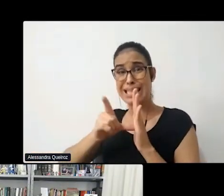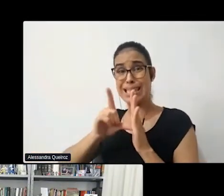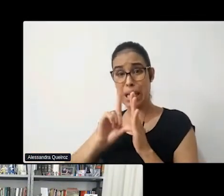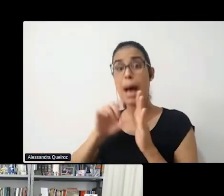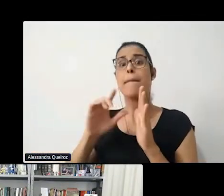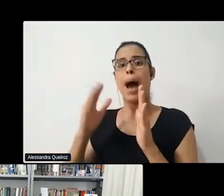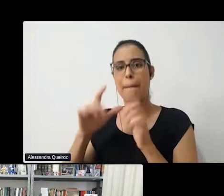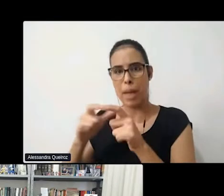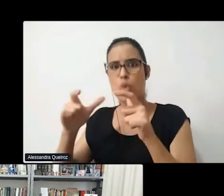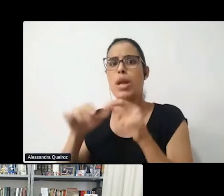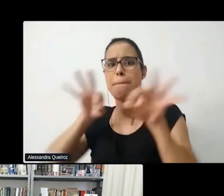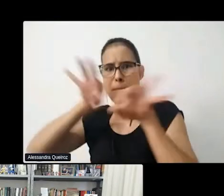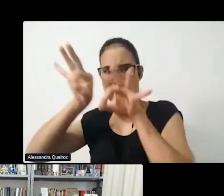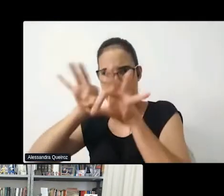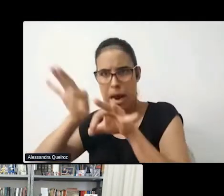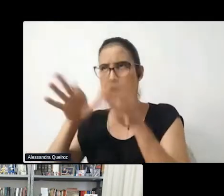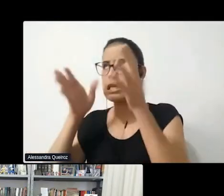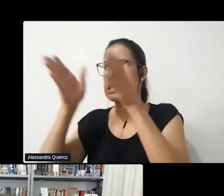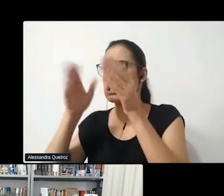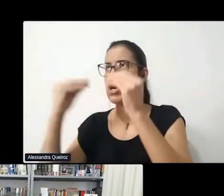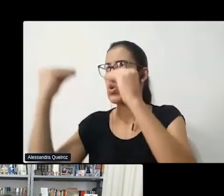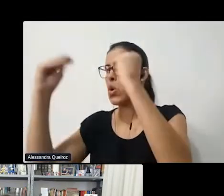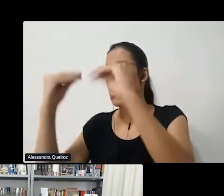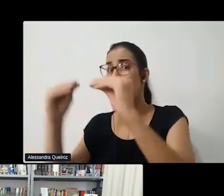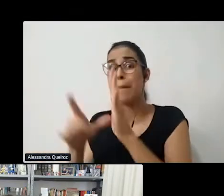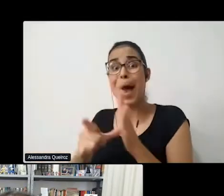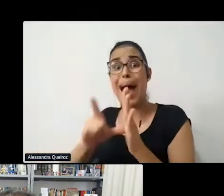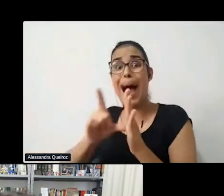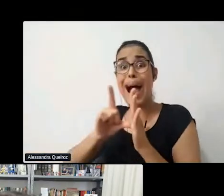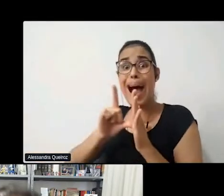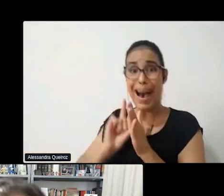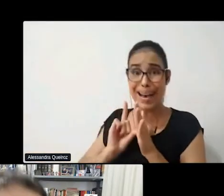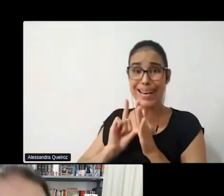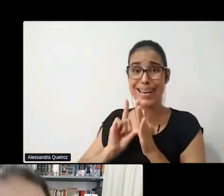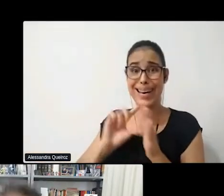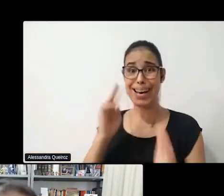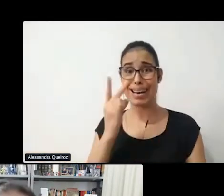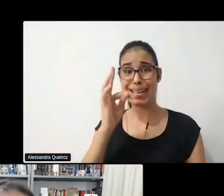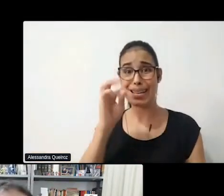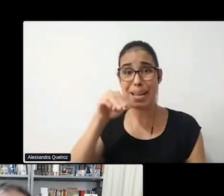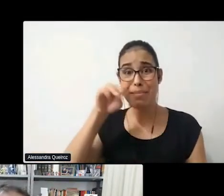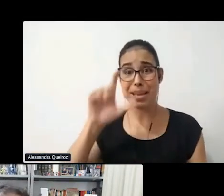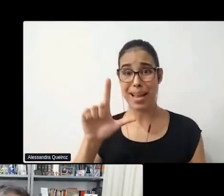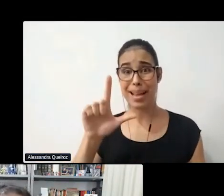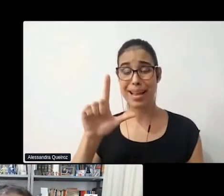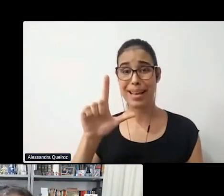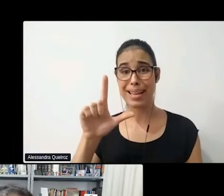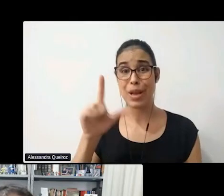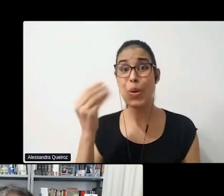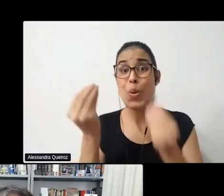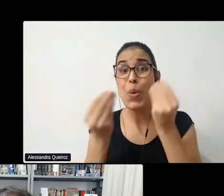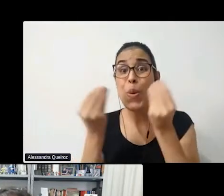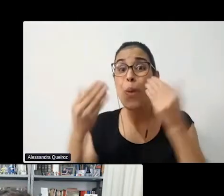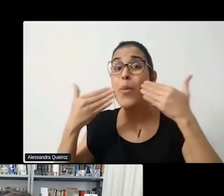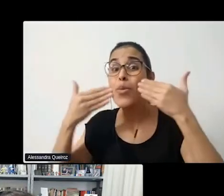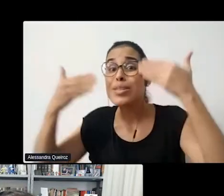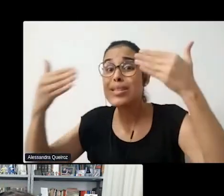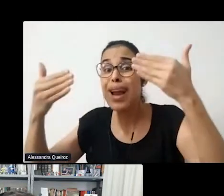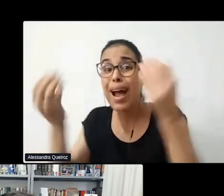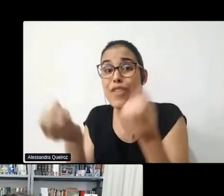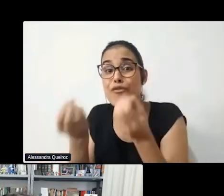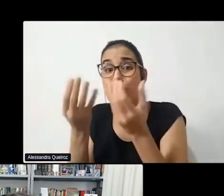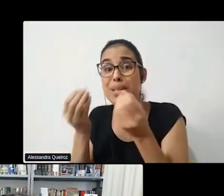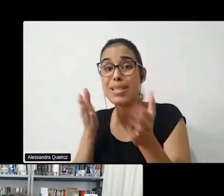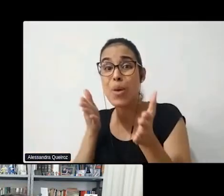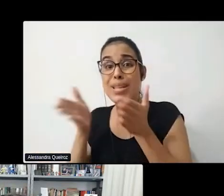básico. Acessibilidade é a arquitetura da informação, como que eu vou expor aquela informação ao usuário. Isso eu falo por isso, até